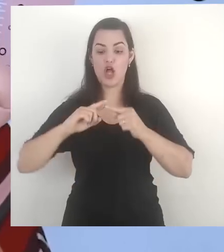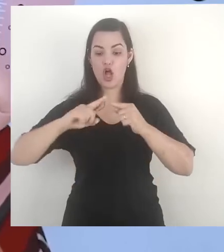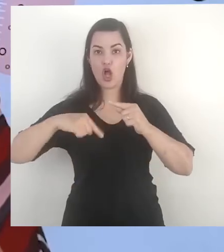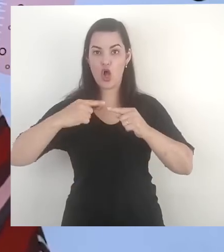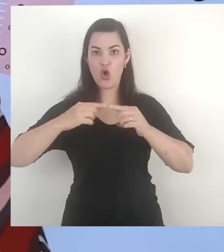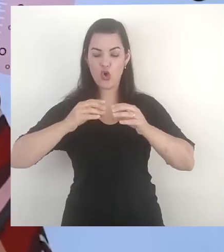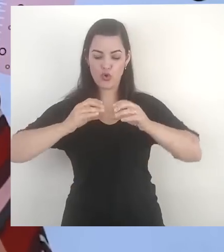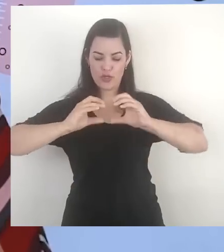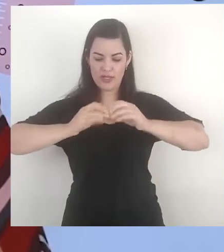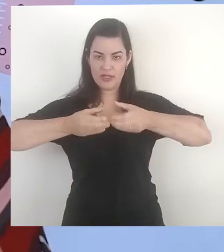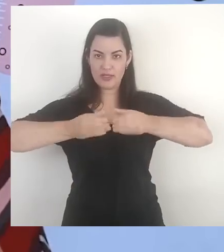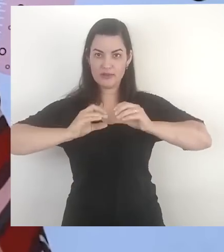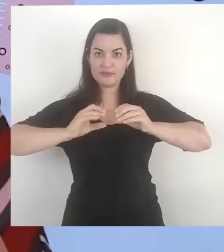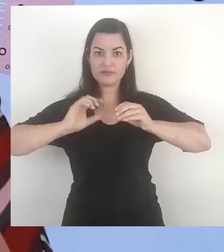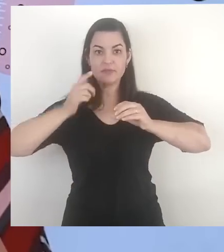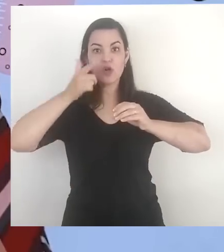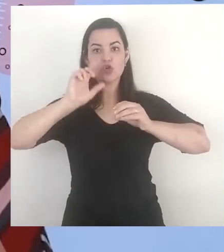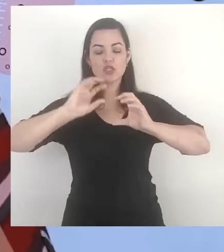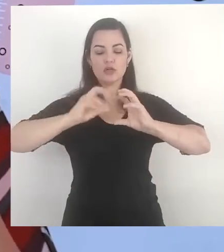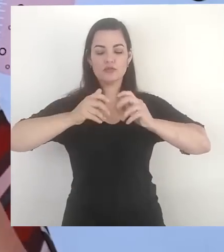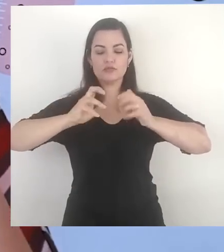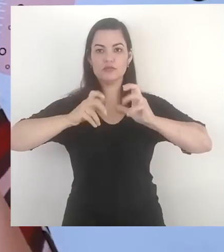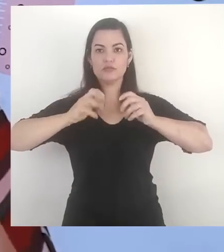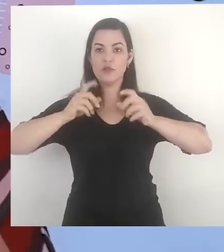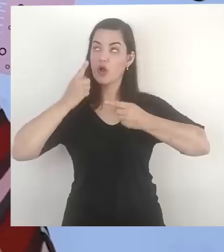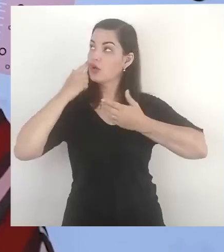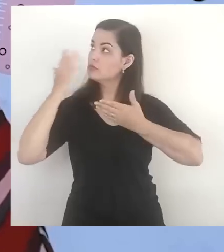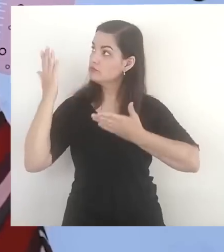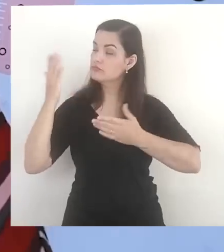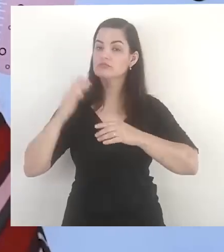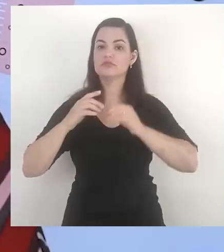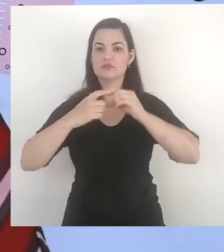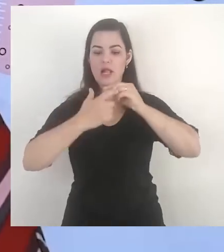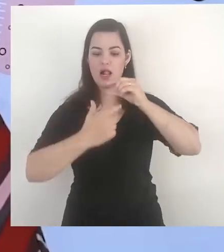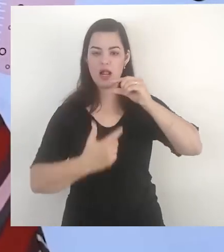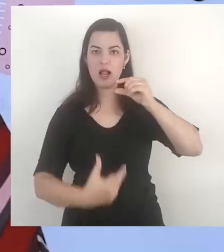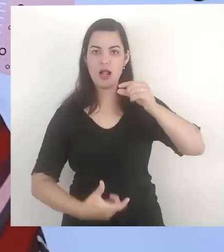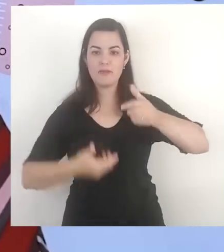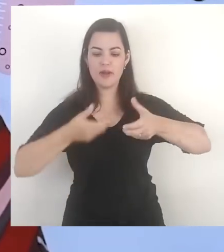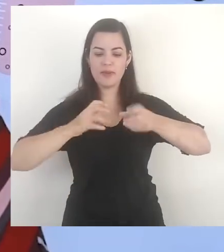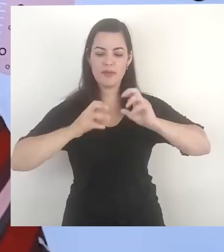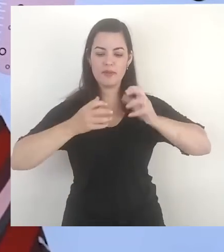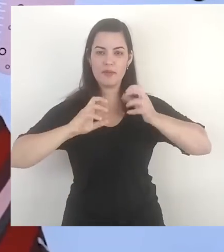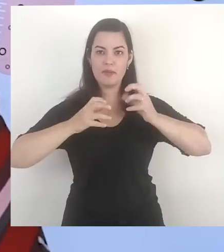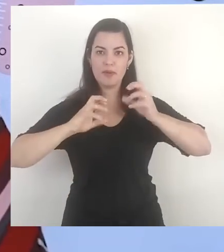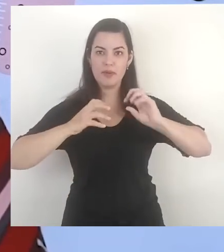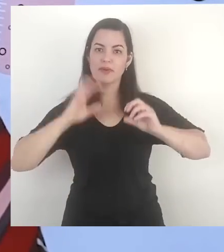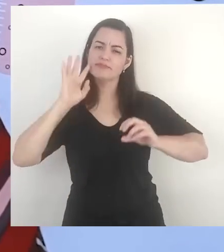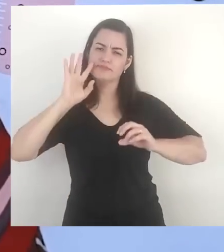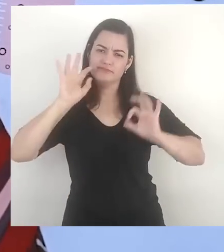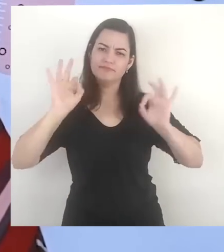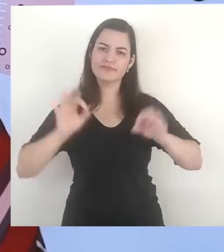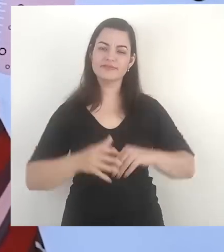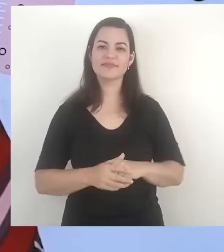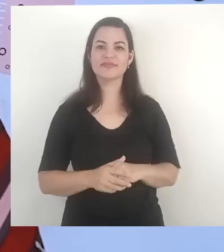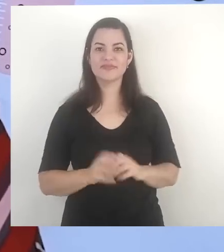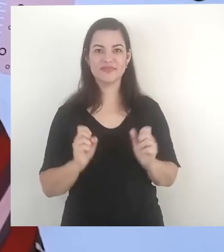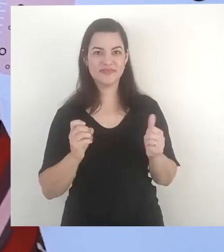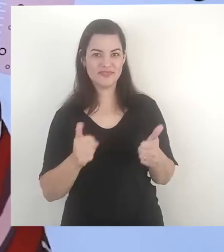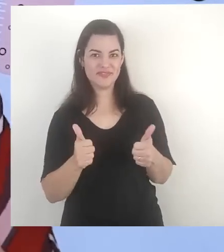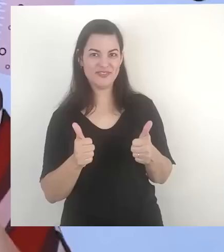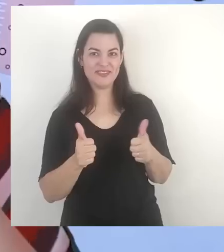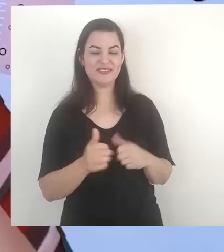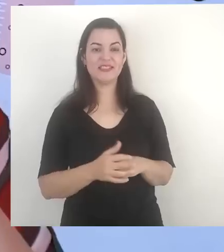de papel higiênico para a gente conseguir enrolar, ó, a linha do tempo, e aí fica bem legal,